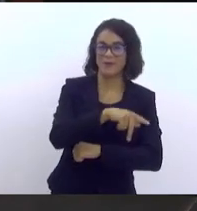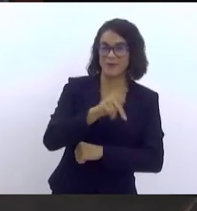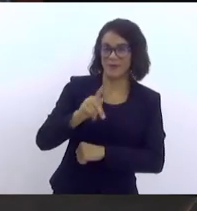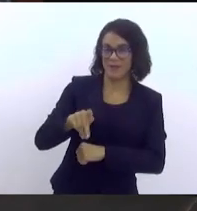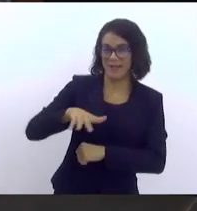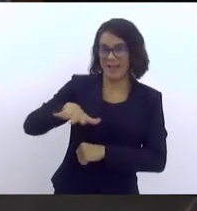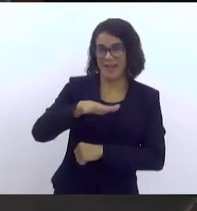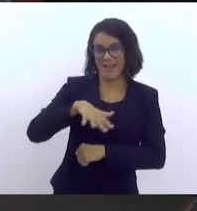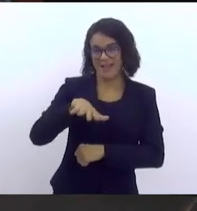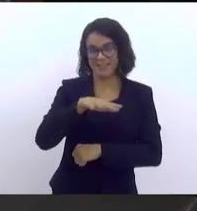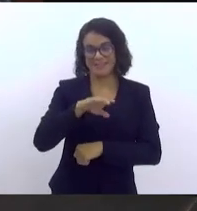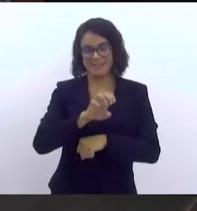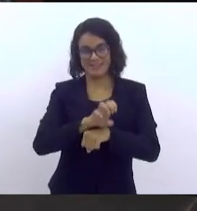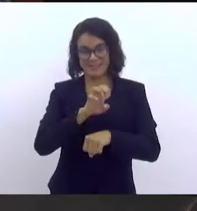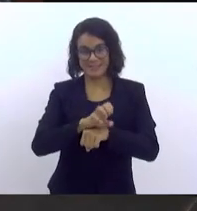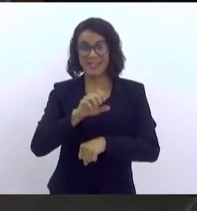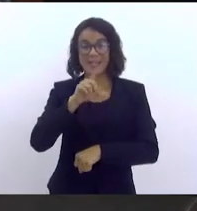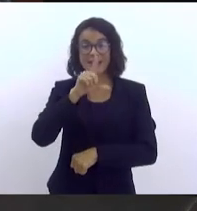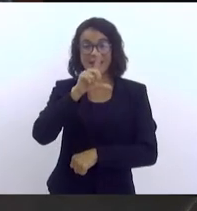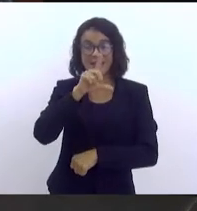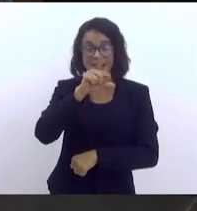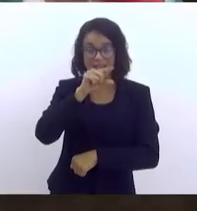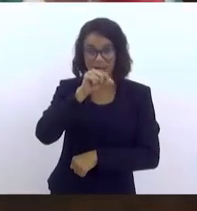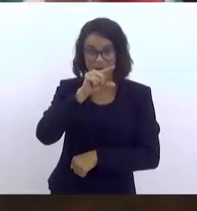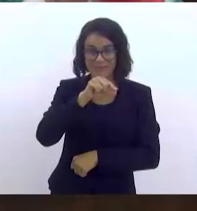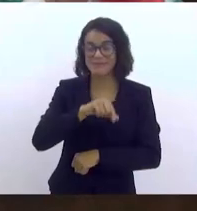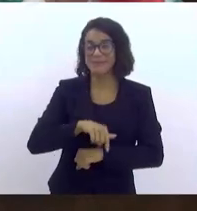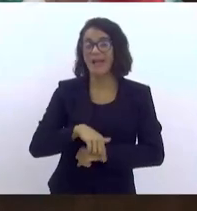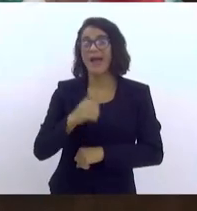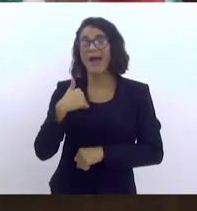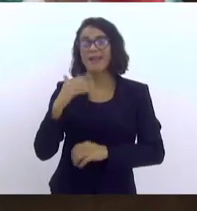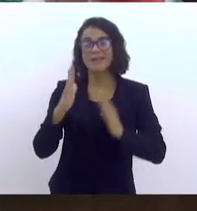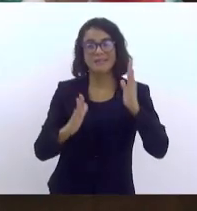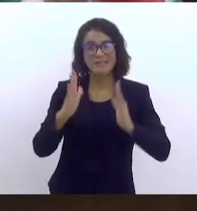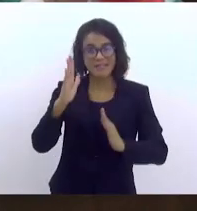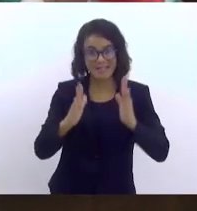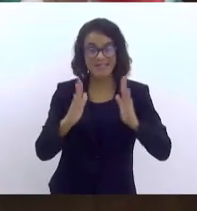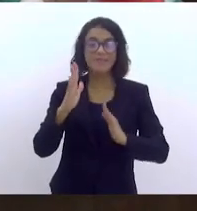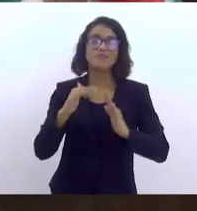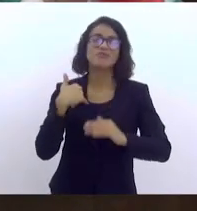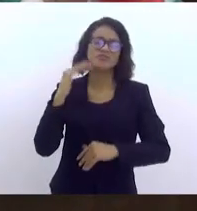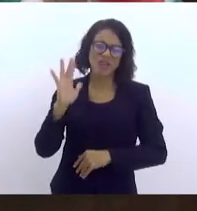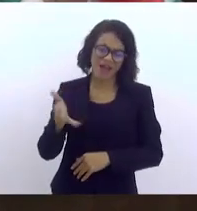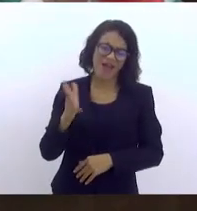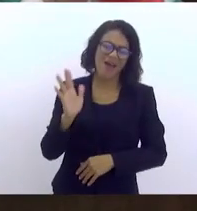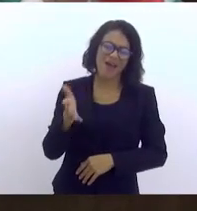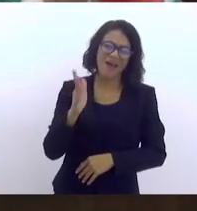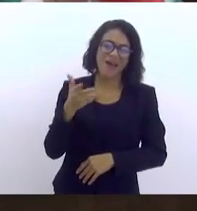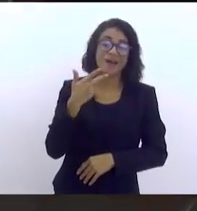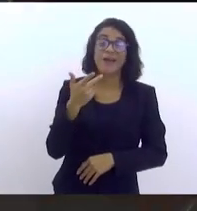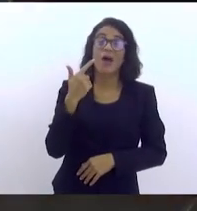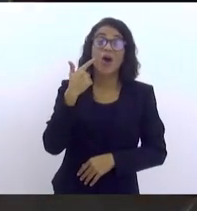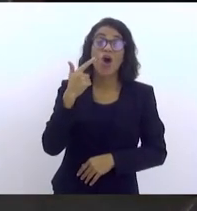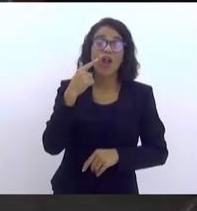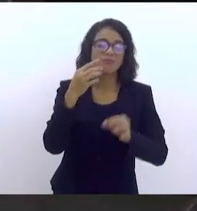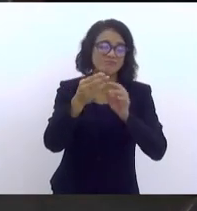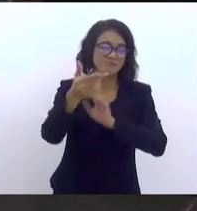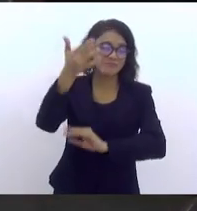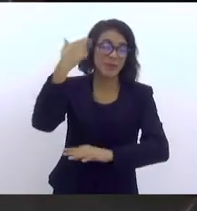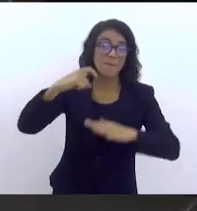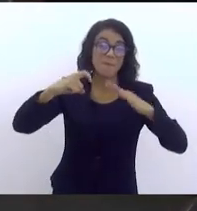em Nilópolis e aí já naquela época em 1985 já se contava a seguinte lenda